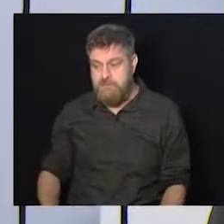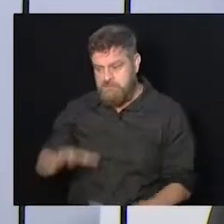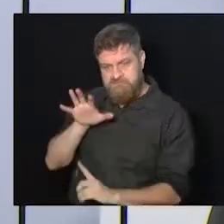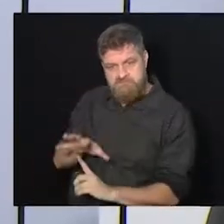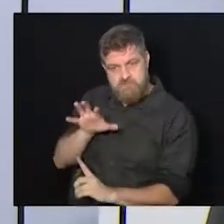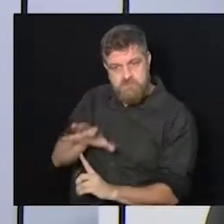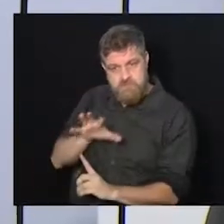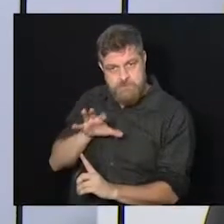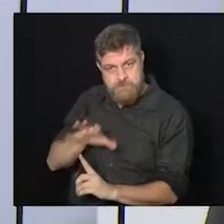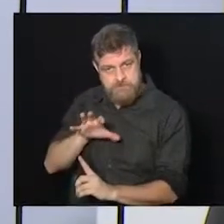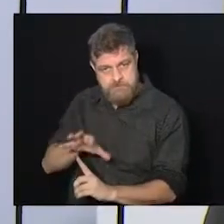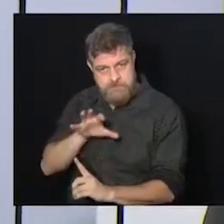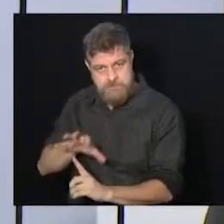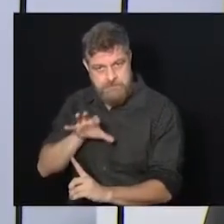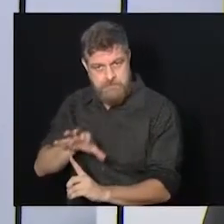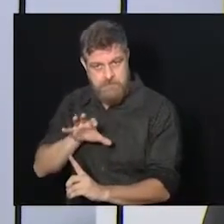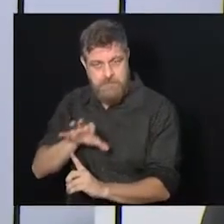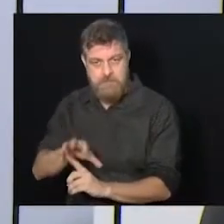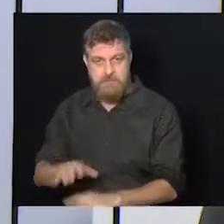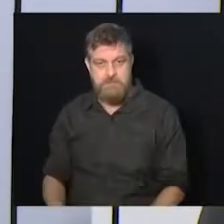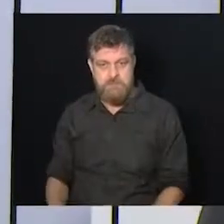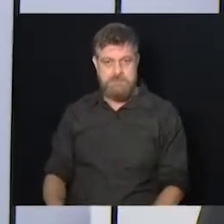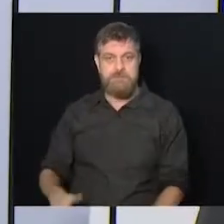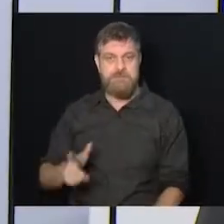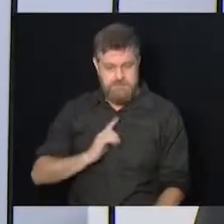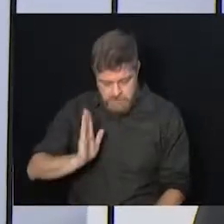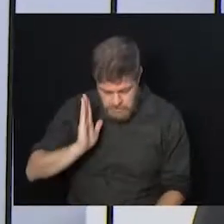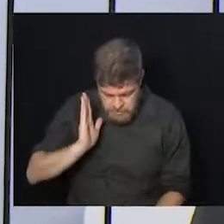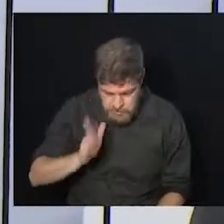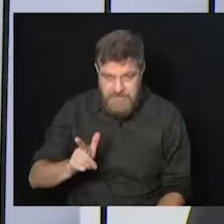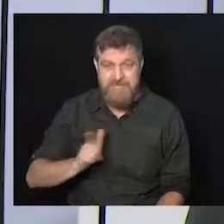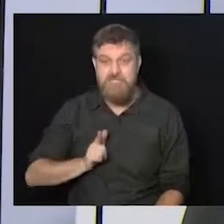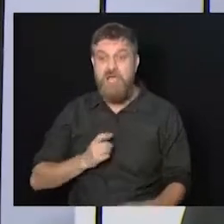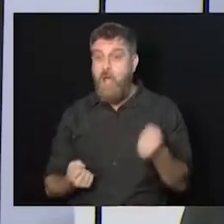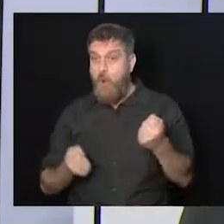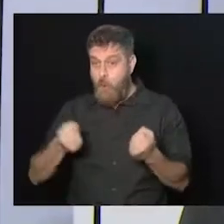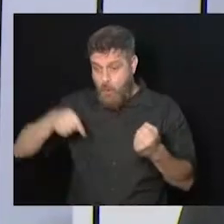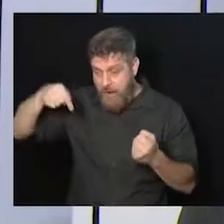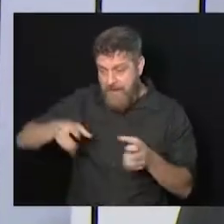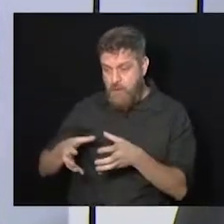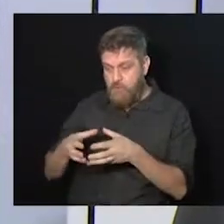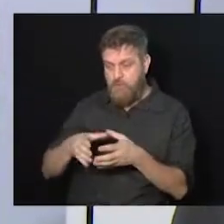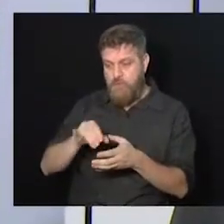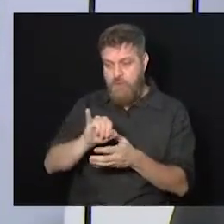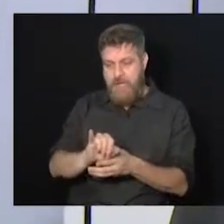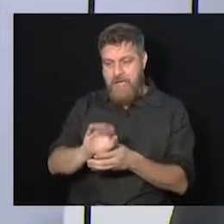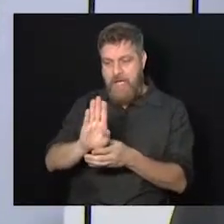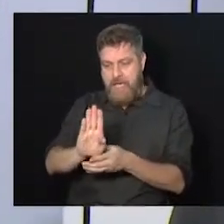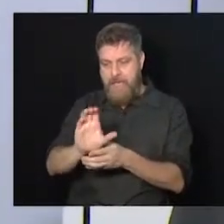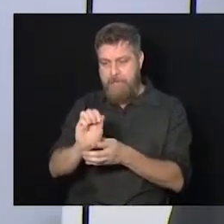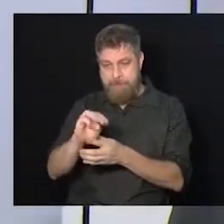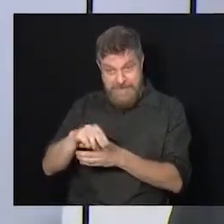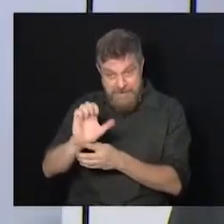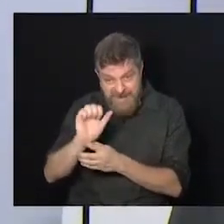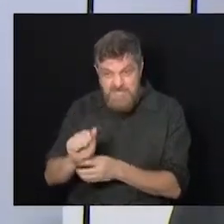ameaçados, ostensivamente ameaçados, que tinham tido já seus carros queimados, alguns postos de fiscalização